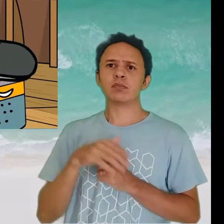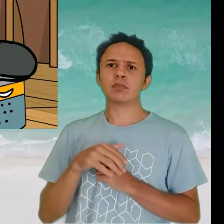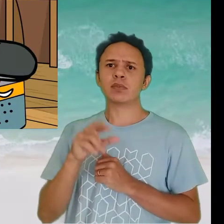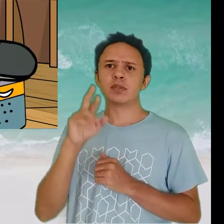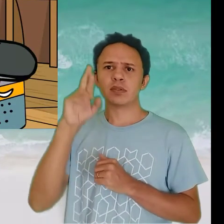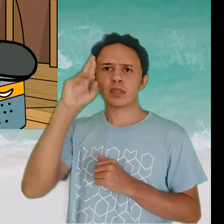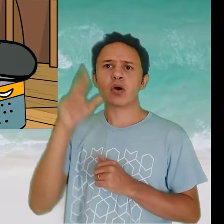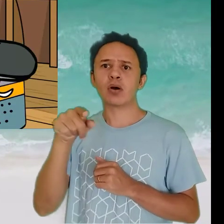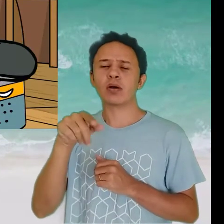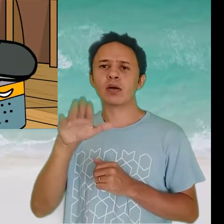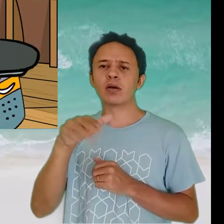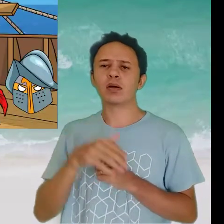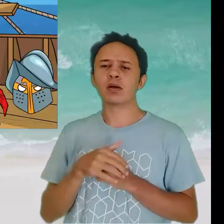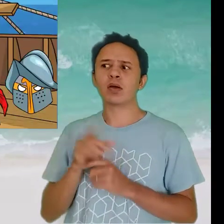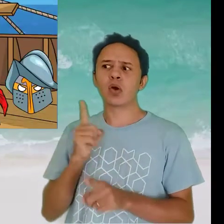Senhor,